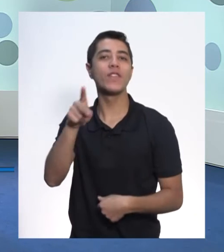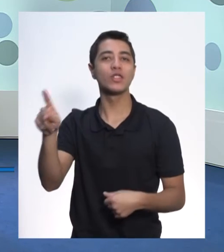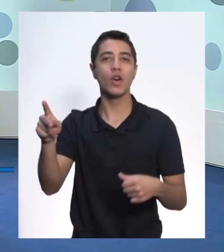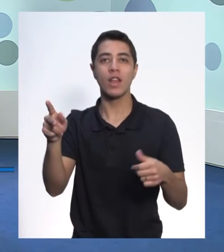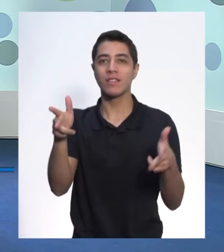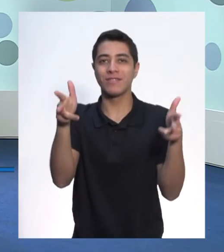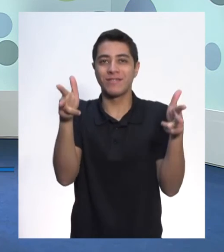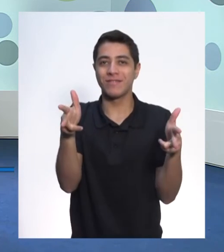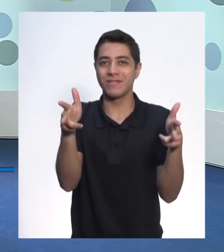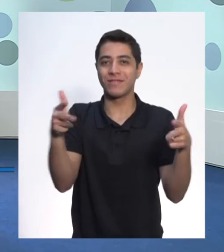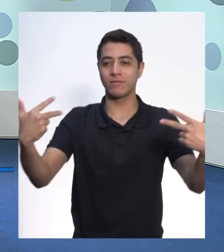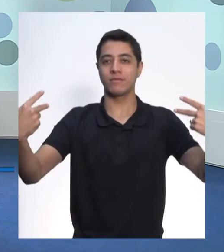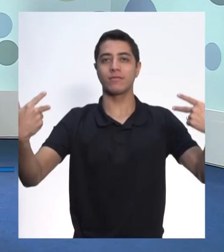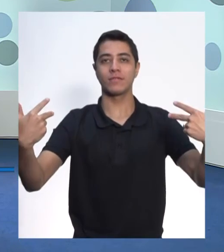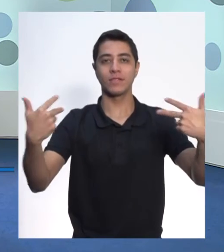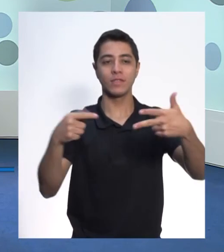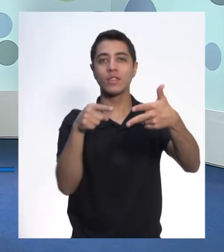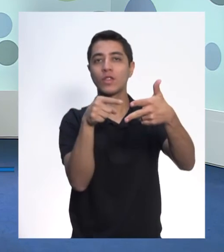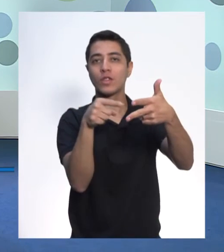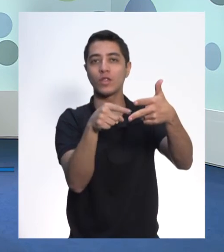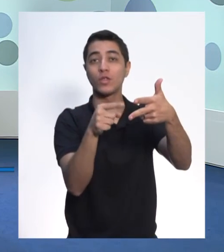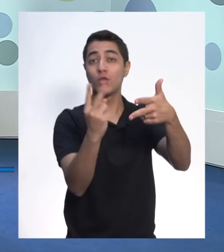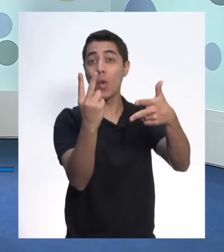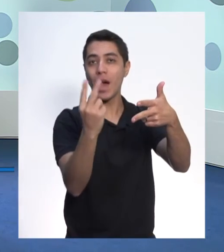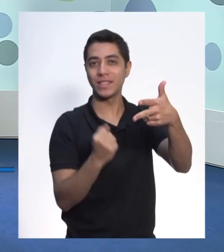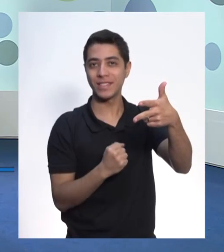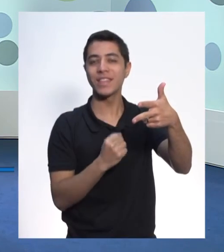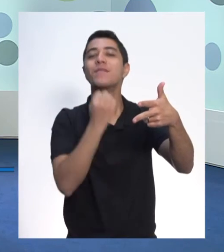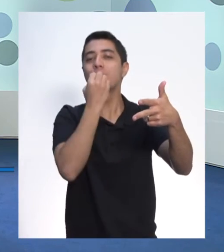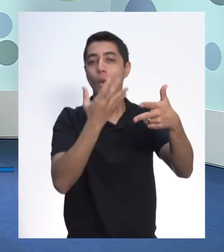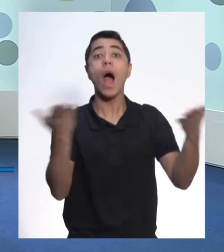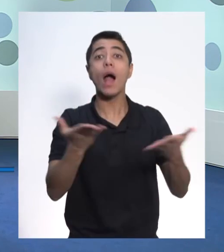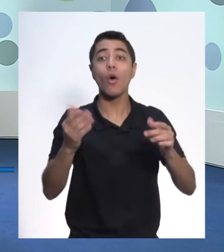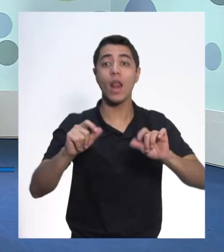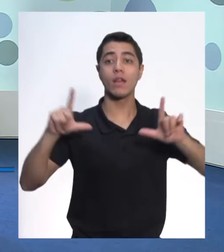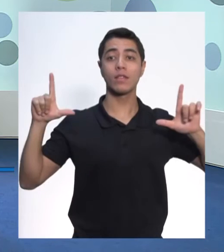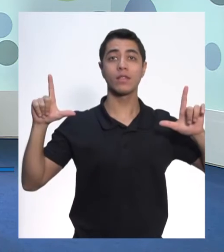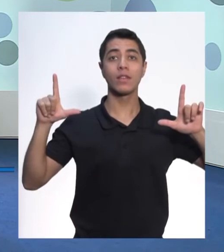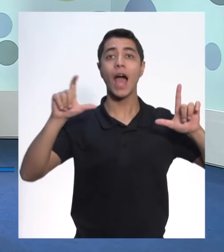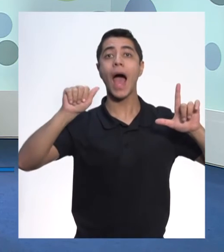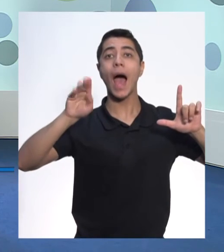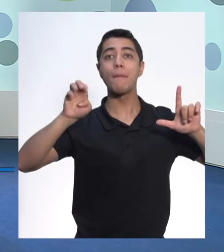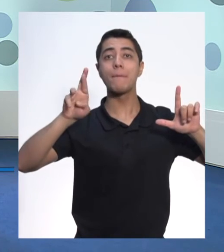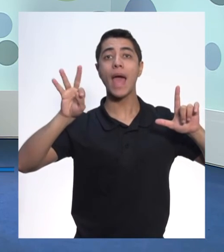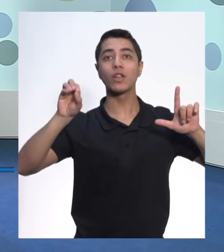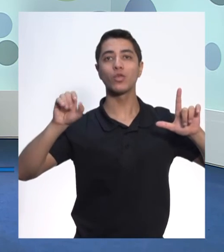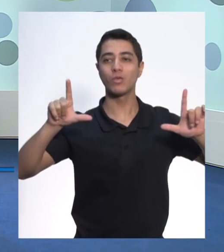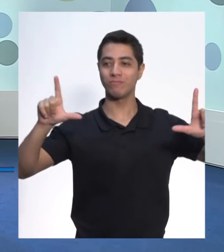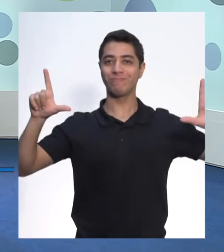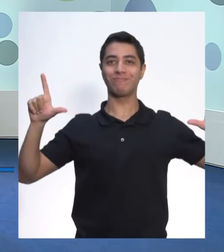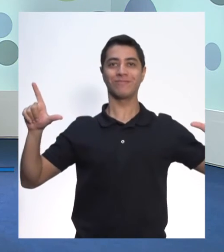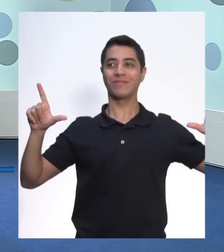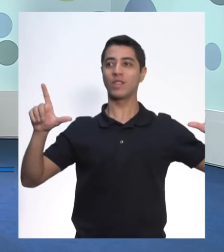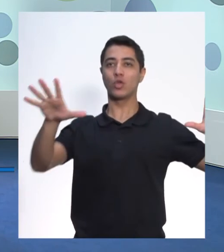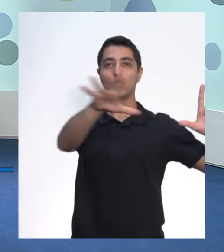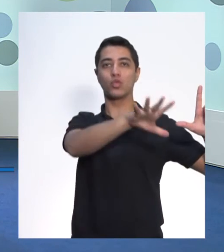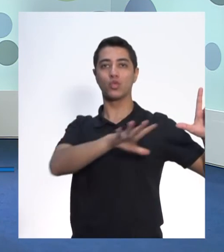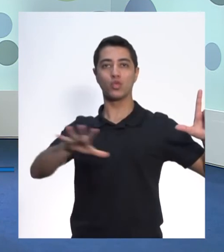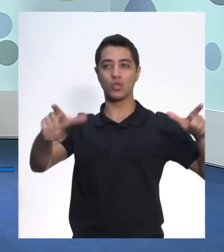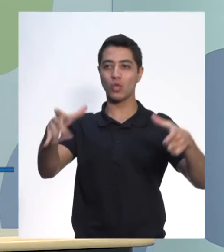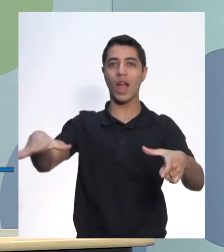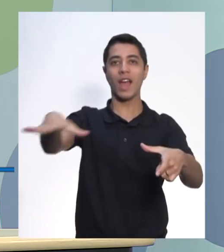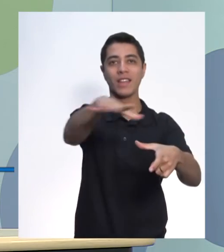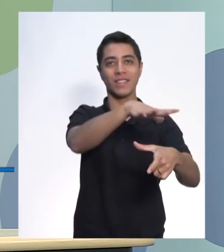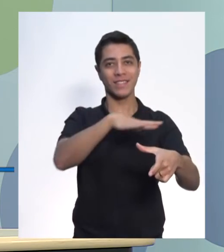chama de cinema, né? A gente agora tem um plano aí que a gente chama de plano aberto, né? Ele está todo focado em todo o cenário que a gente está utilizando aqui para filmar